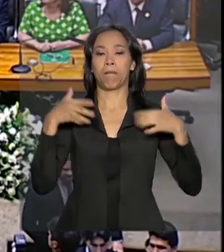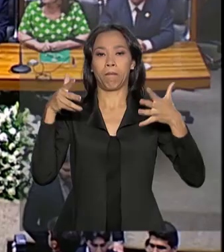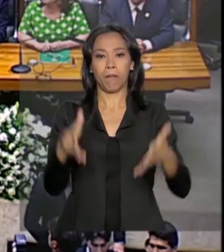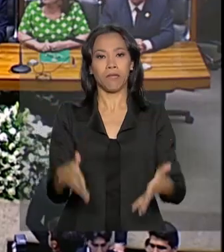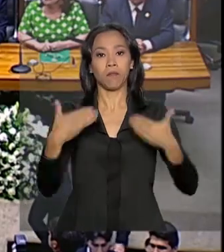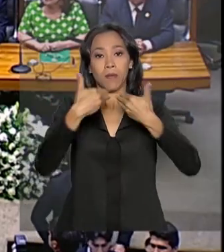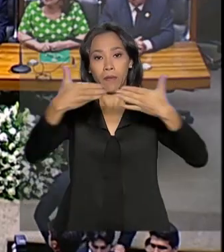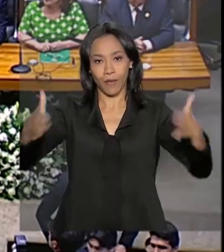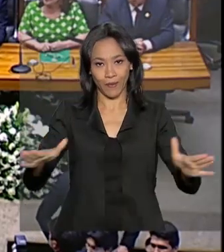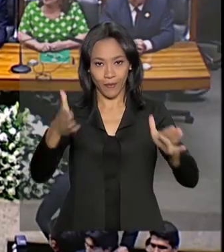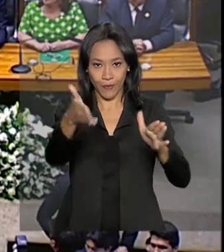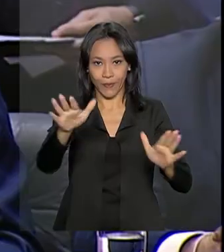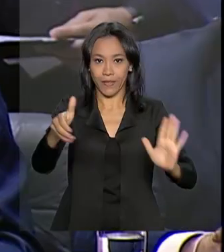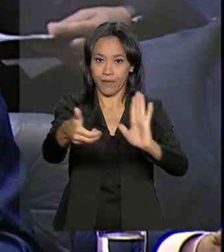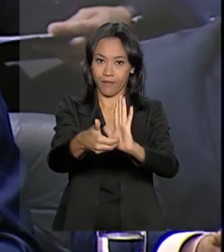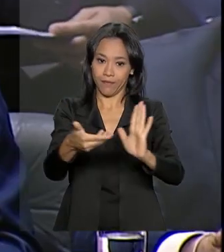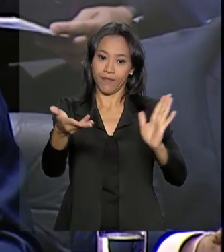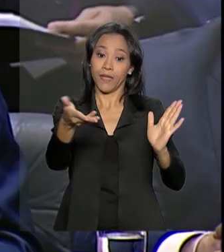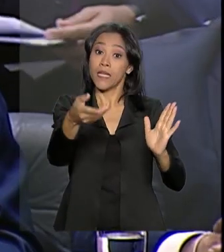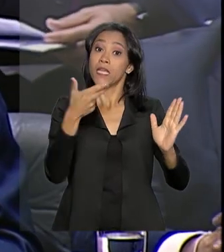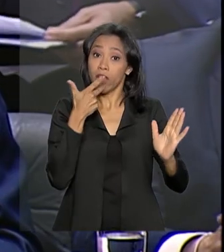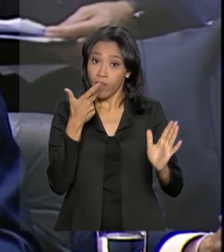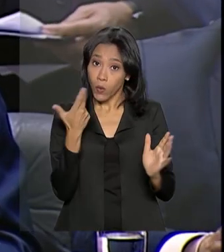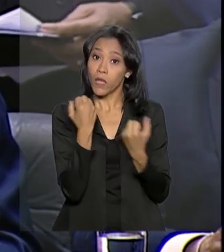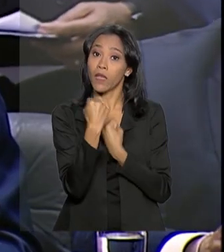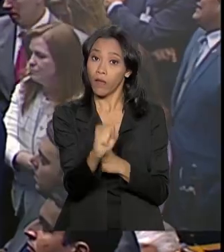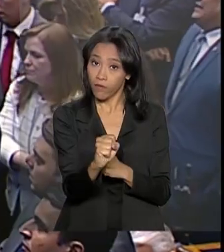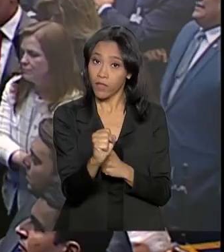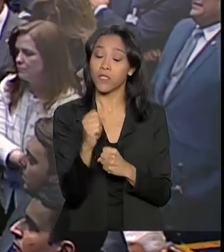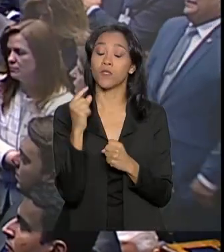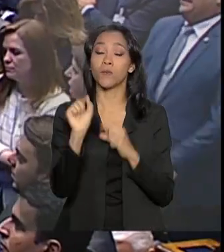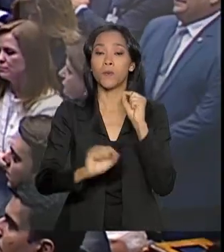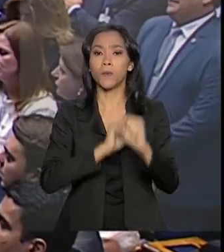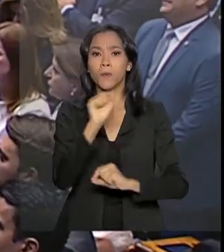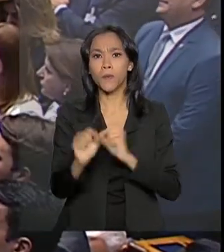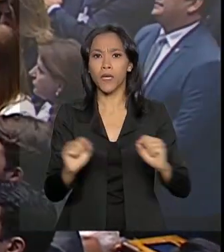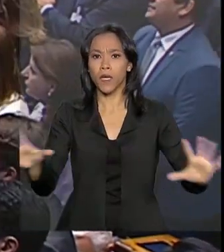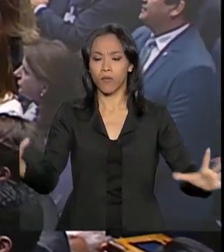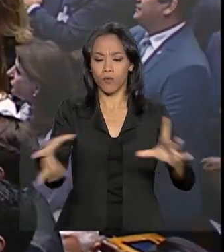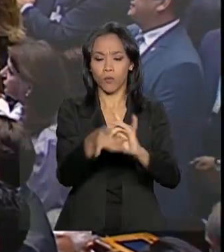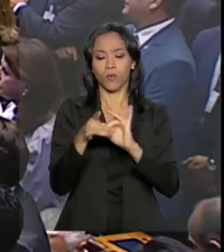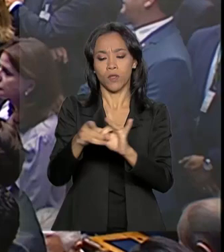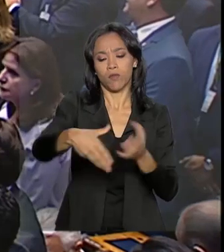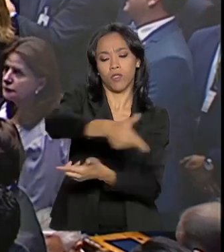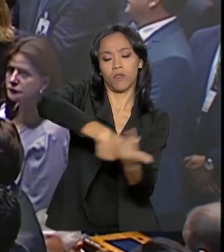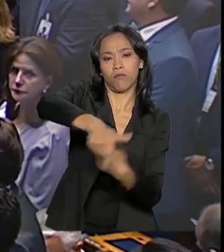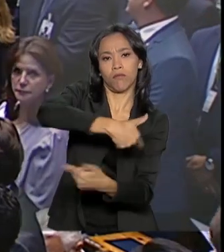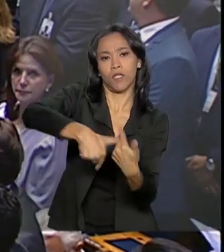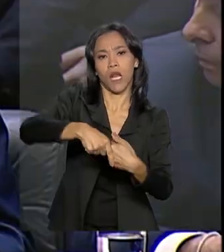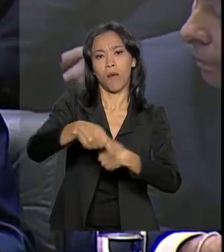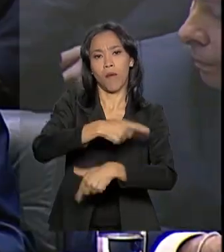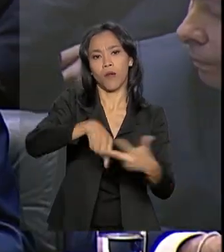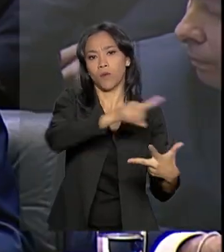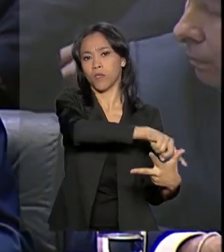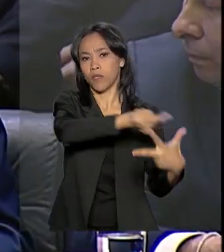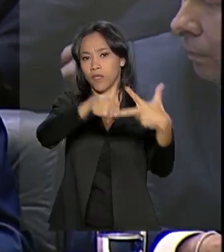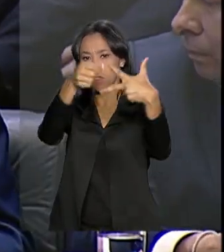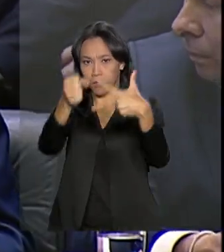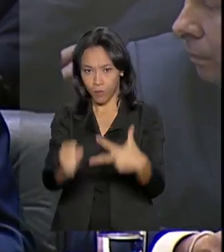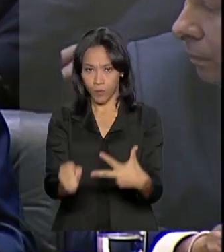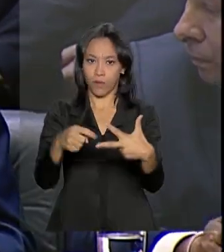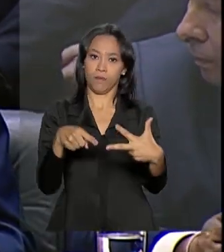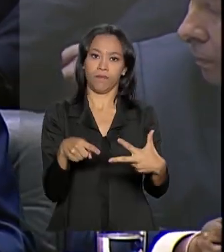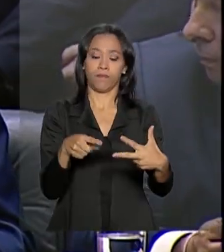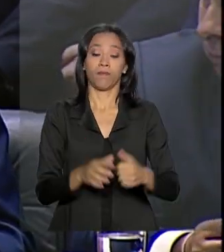abertura do ano legislativo e defendeu maior envolvimento entre os três poderes. Venho propondo a celebração de um